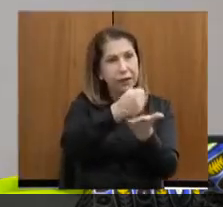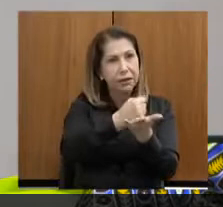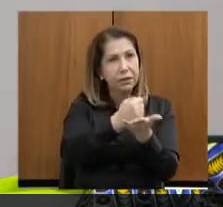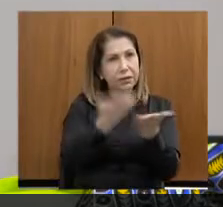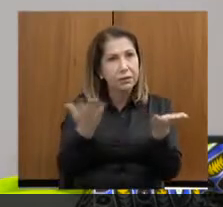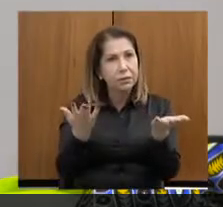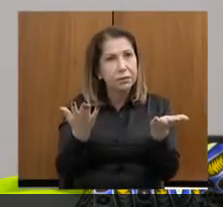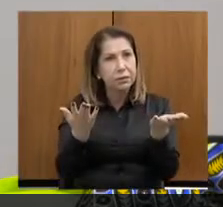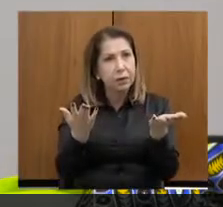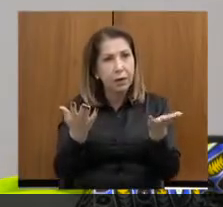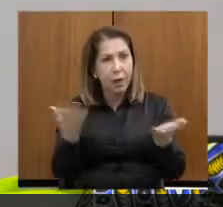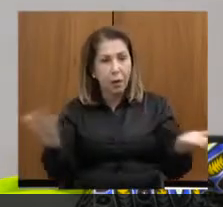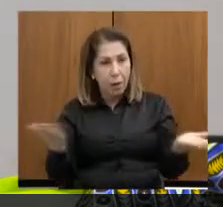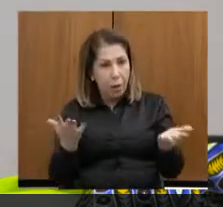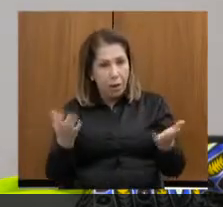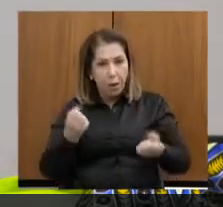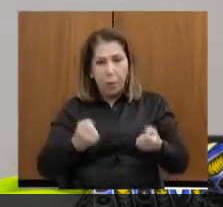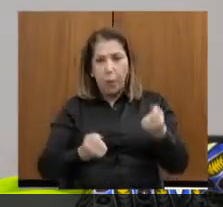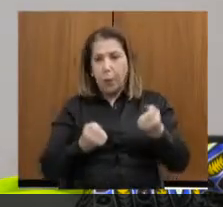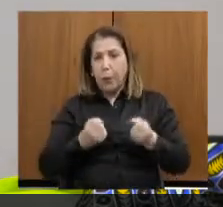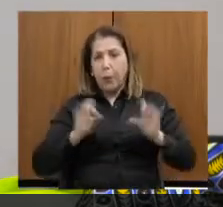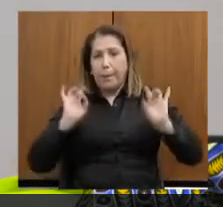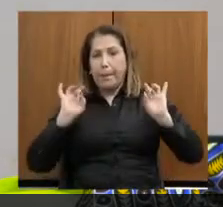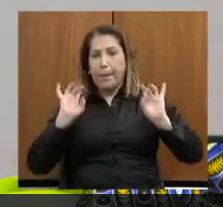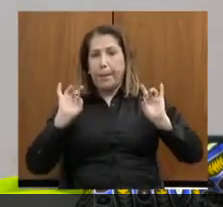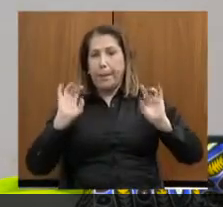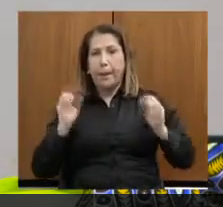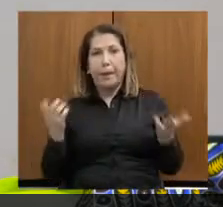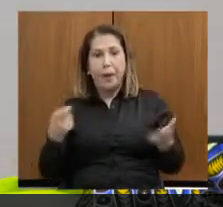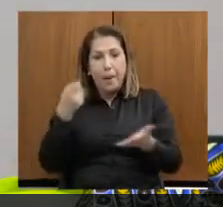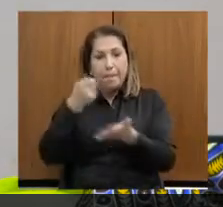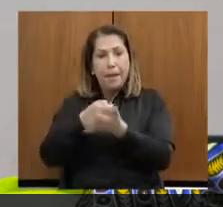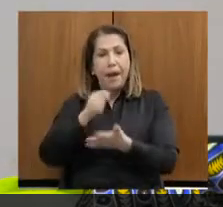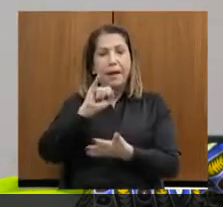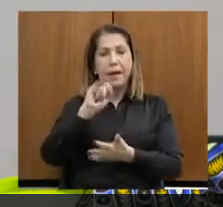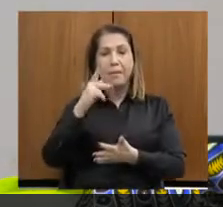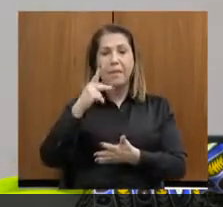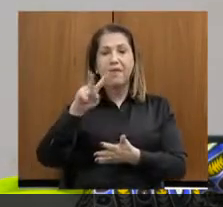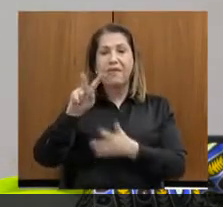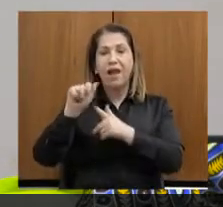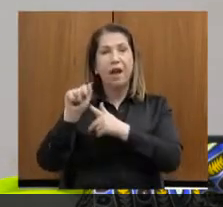é que tem carro luxuoso agora que não paga IPVA